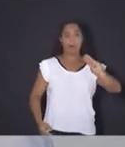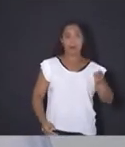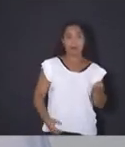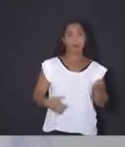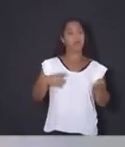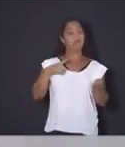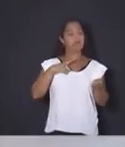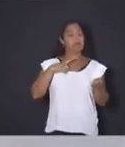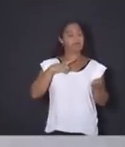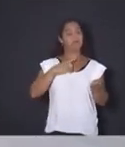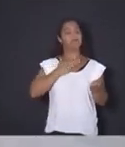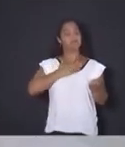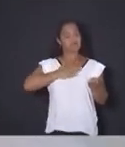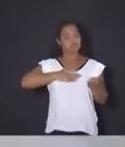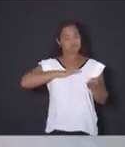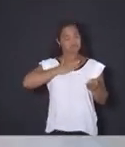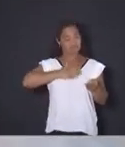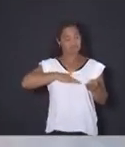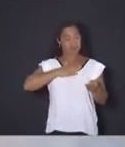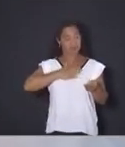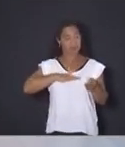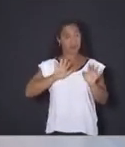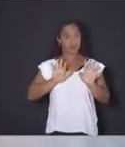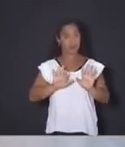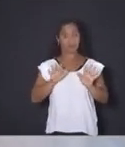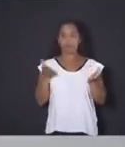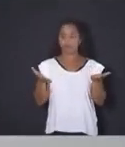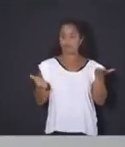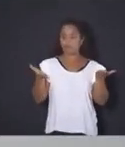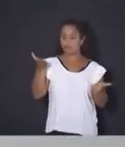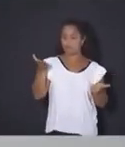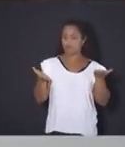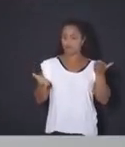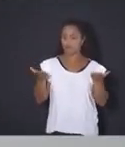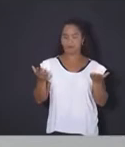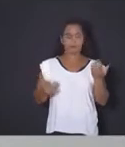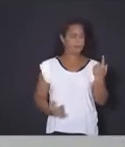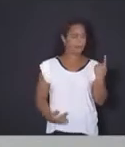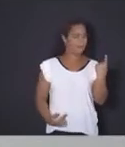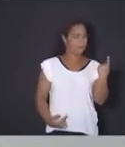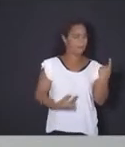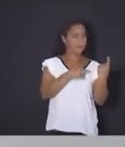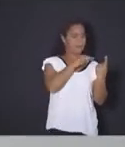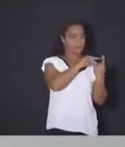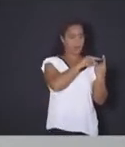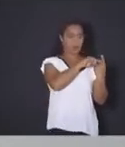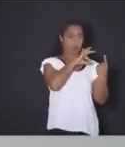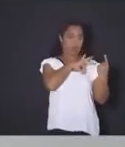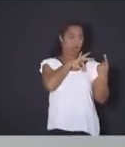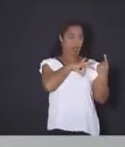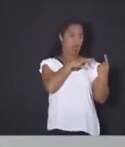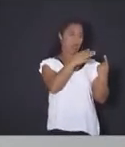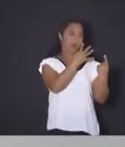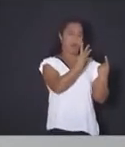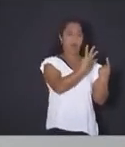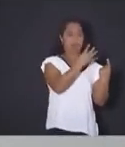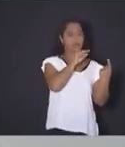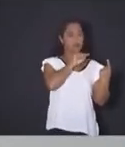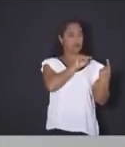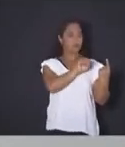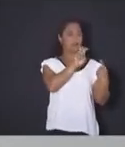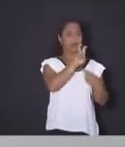enquanto uma salarial dado que ganhem mais de quatro mil reais 4.500 reais